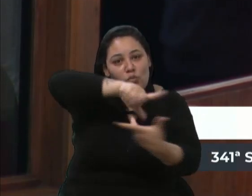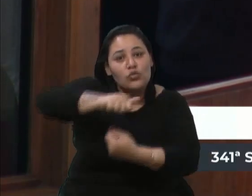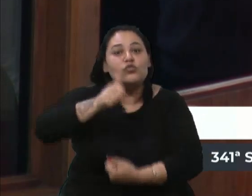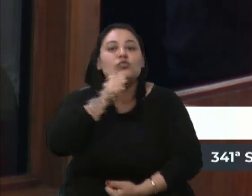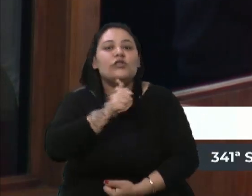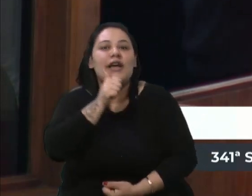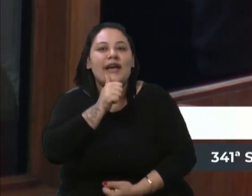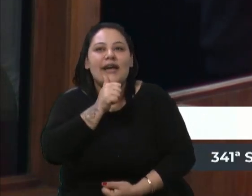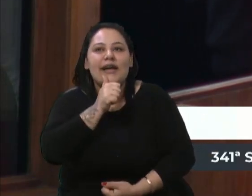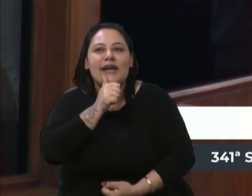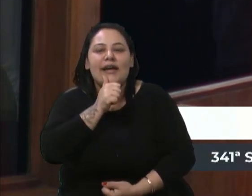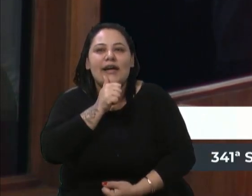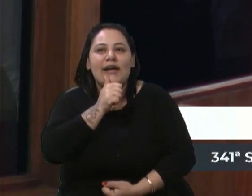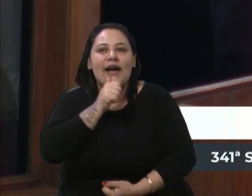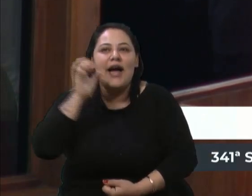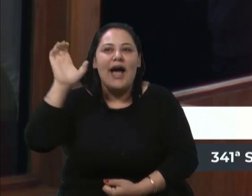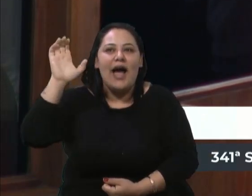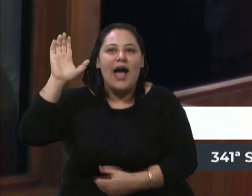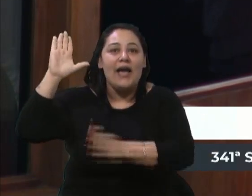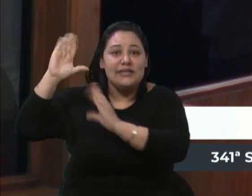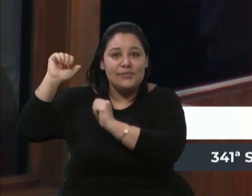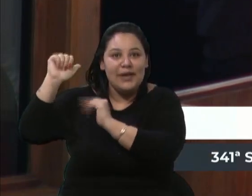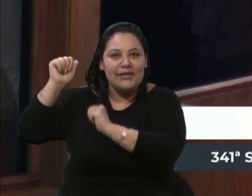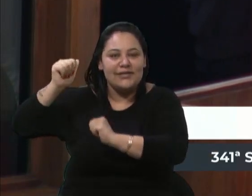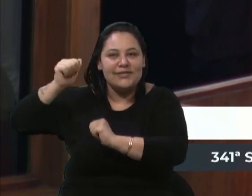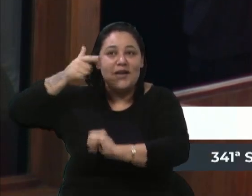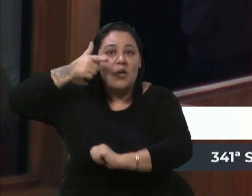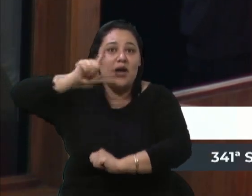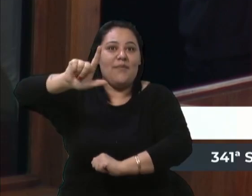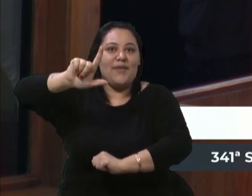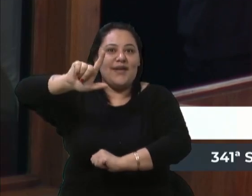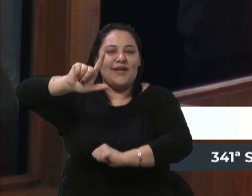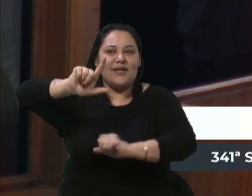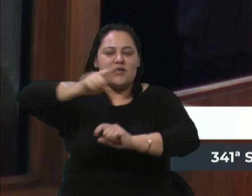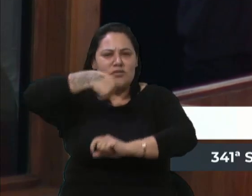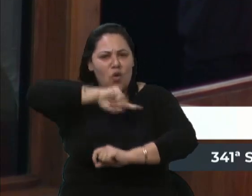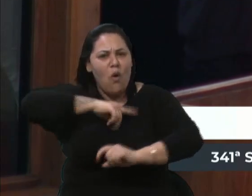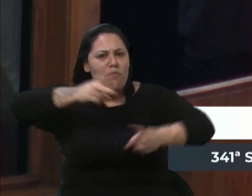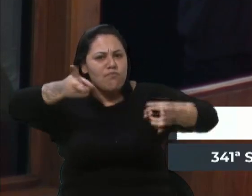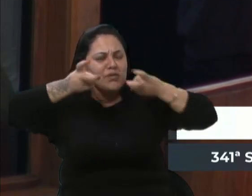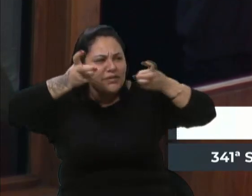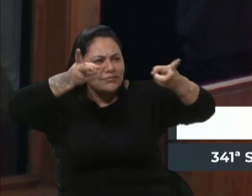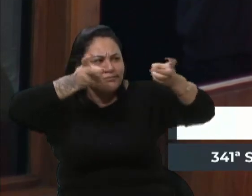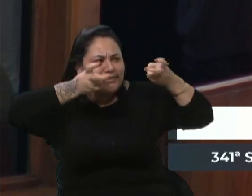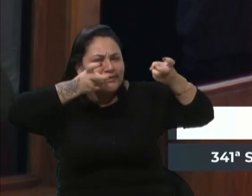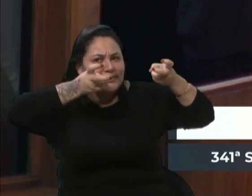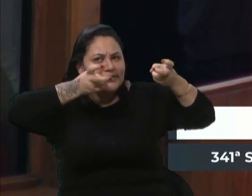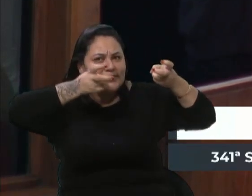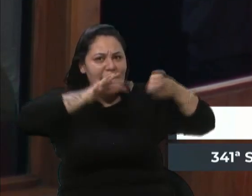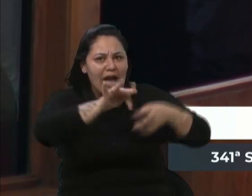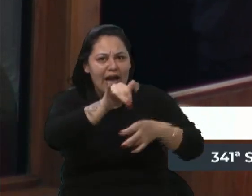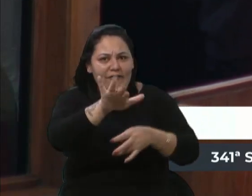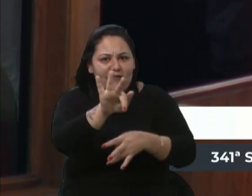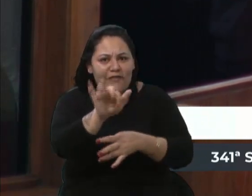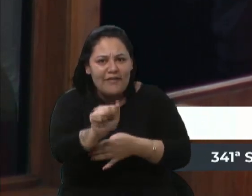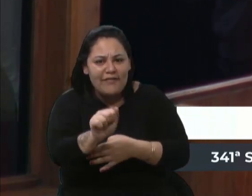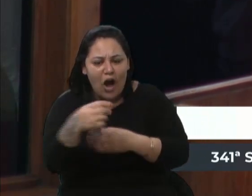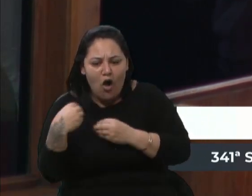em que a Espanha foi campeã. E a gente percebeu, né, que a FIFA